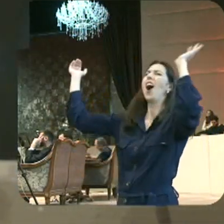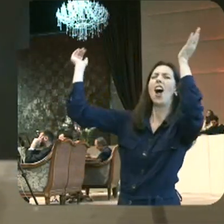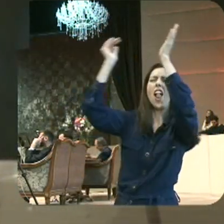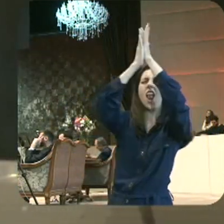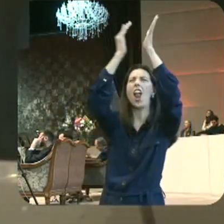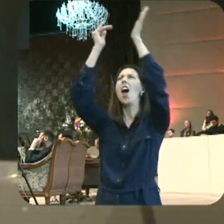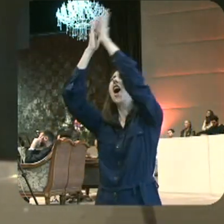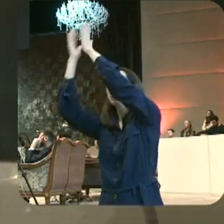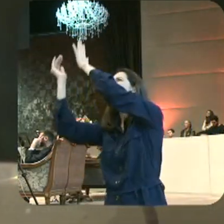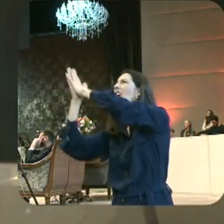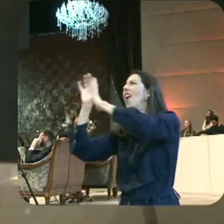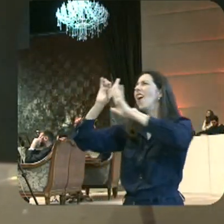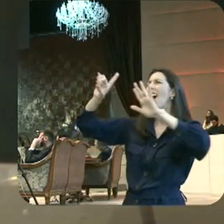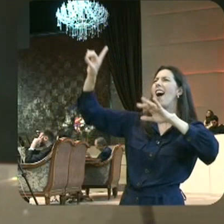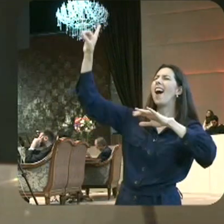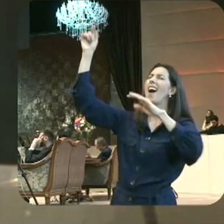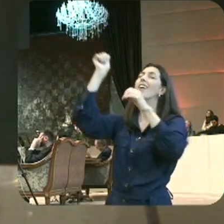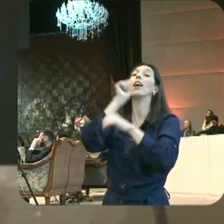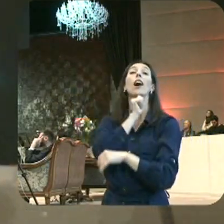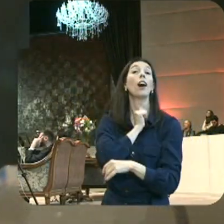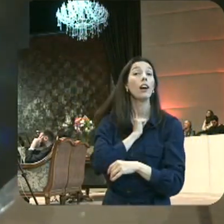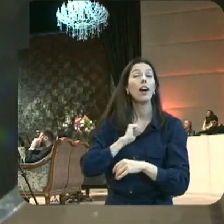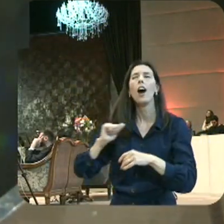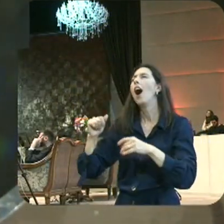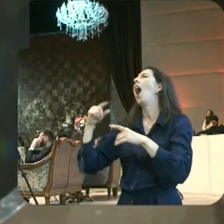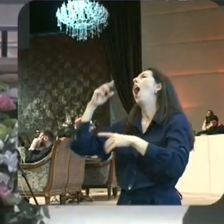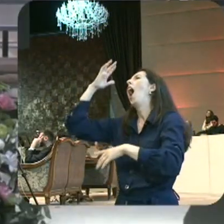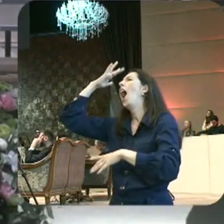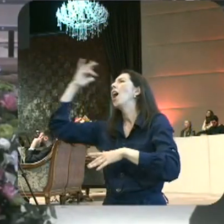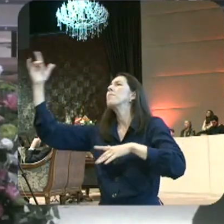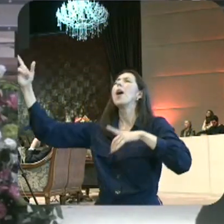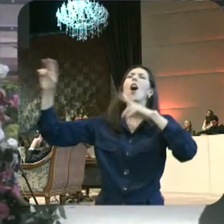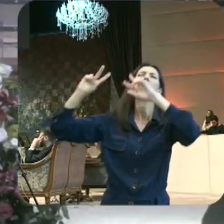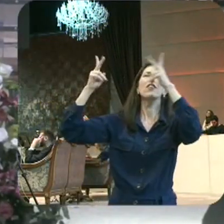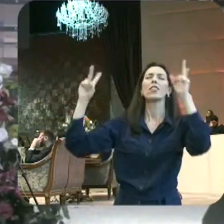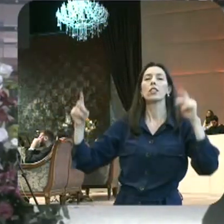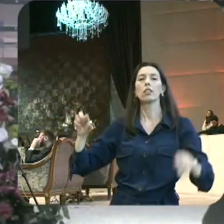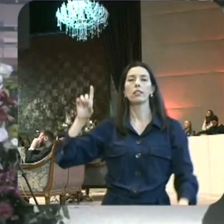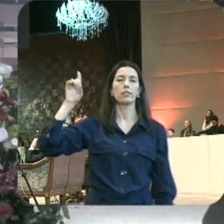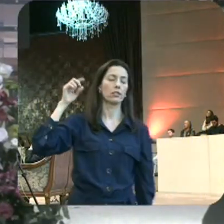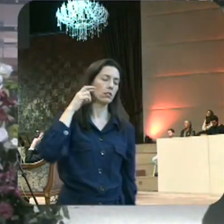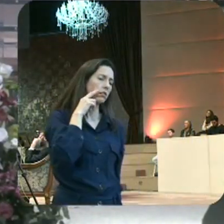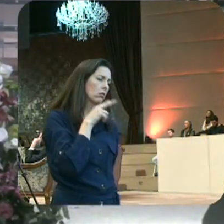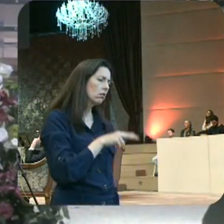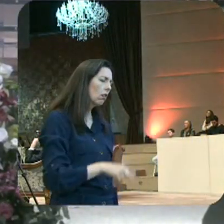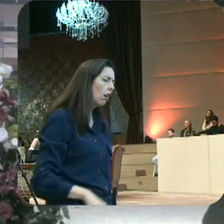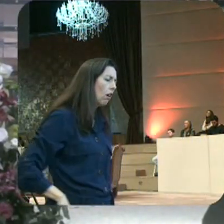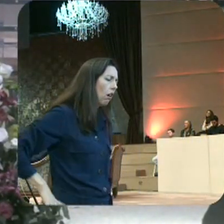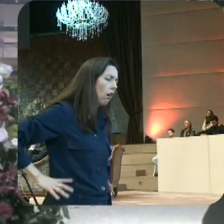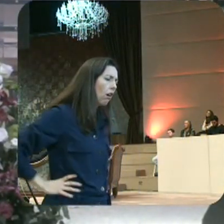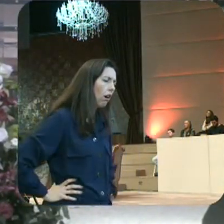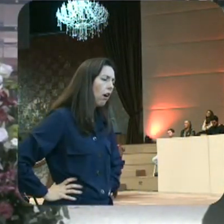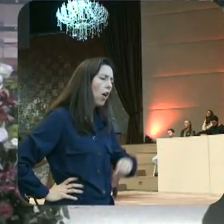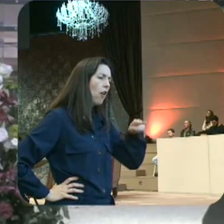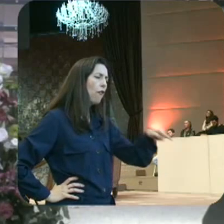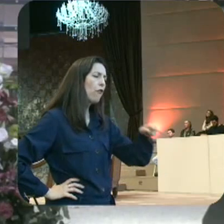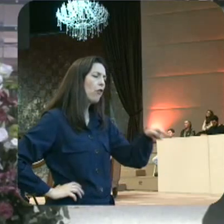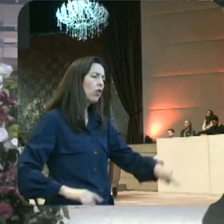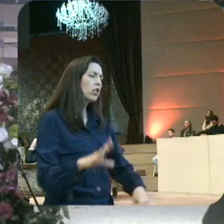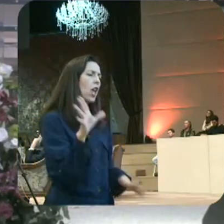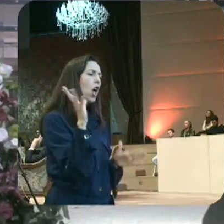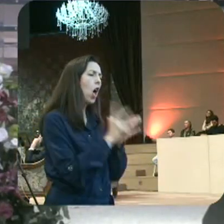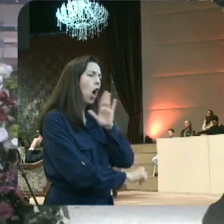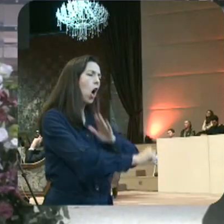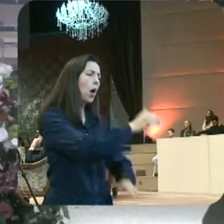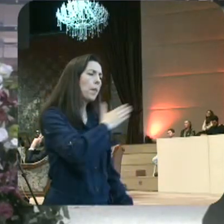pela vitória, já dizendo das próximas vitórias. E Deus olhando para Acã: o que que você tem debaixo daquela tenda,